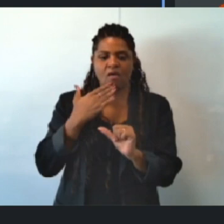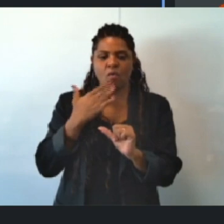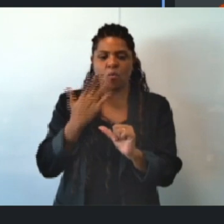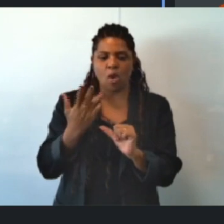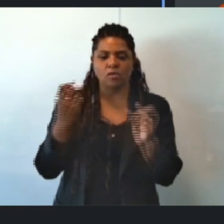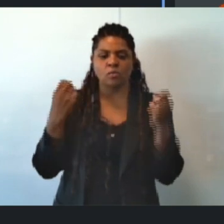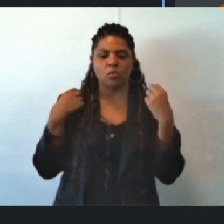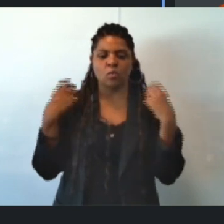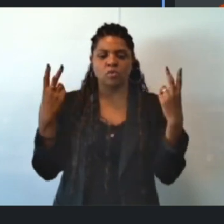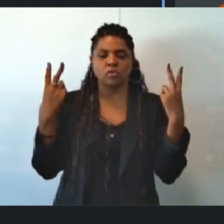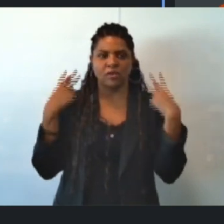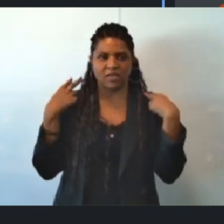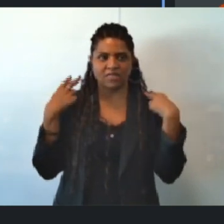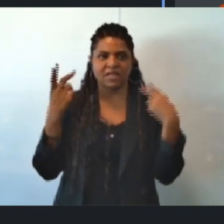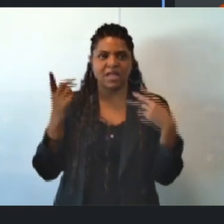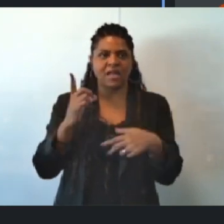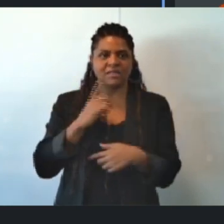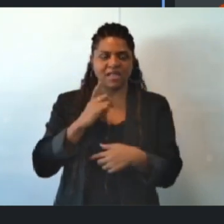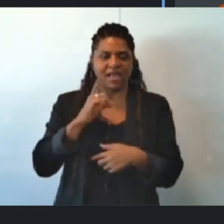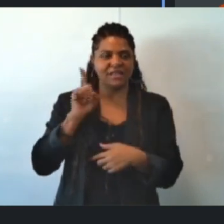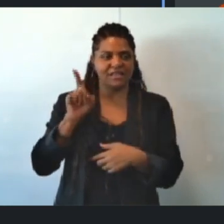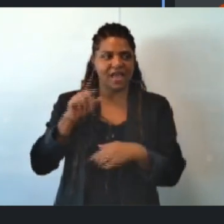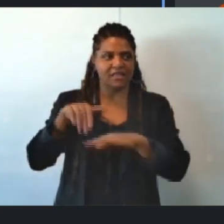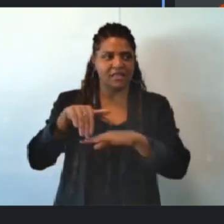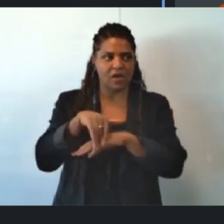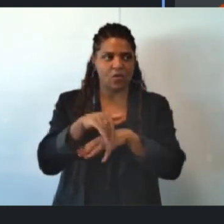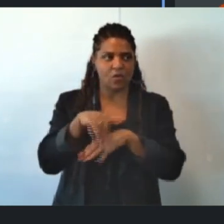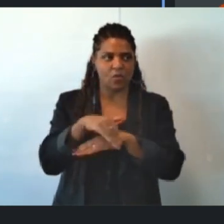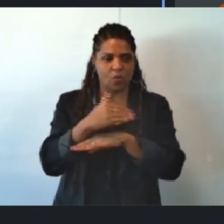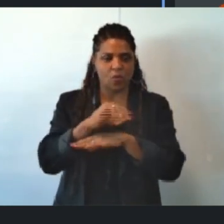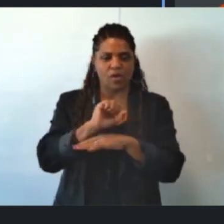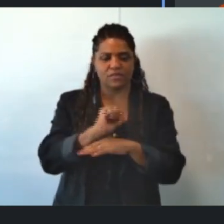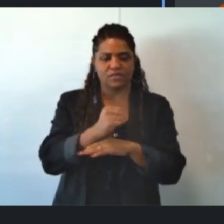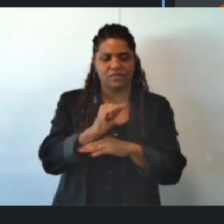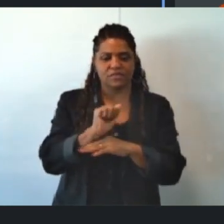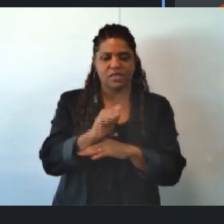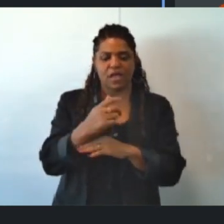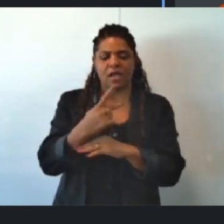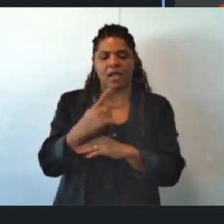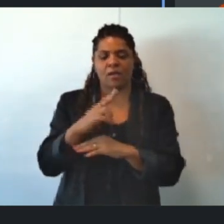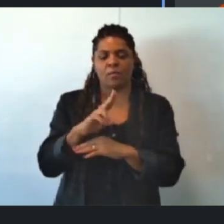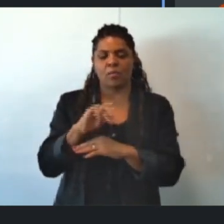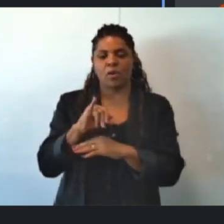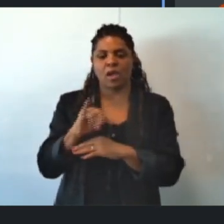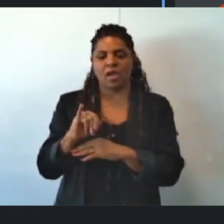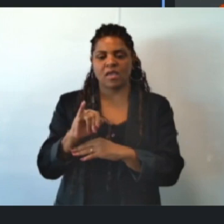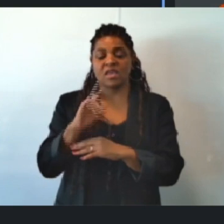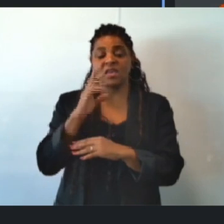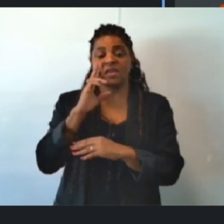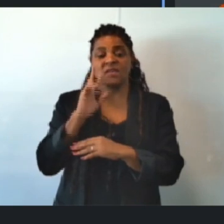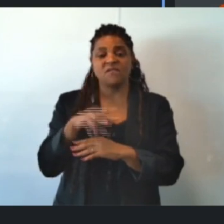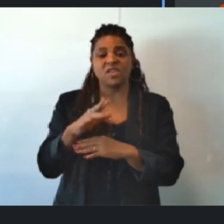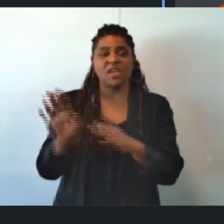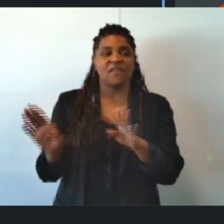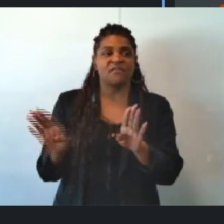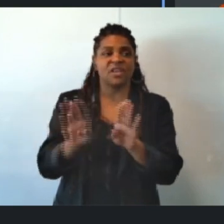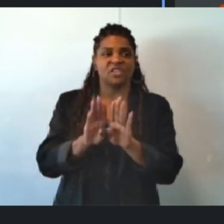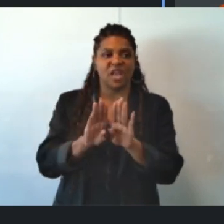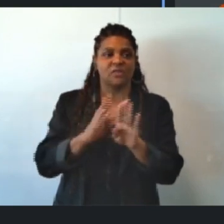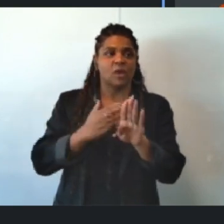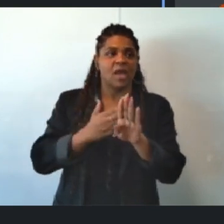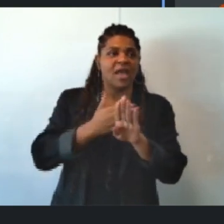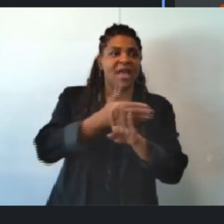pela Sapucaí e via que estava fechado, ele automaticamente entrava na rua Tabaiares,